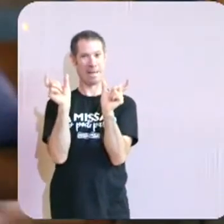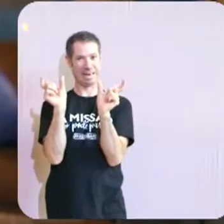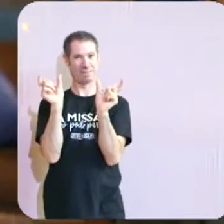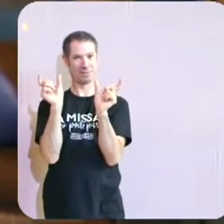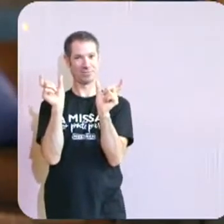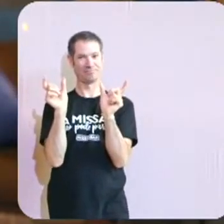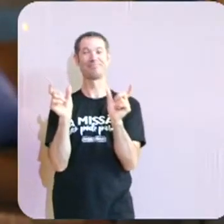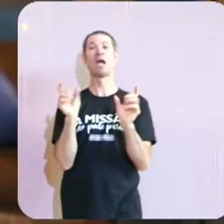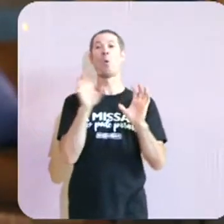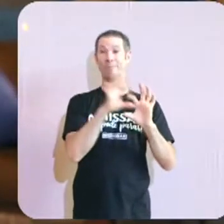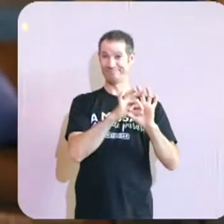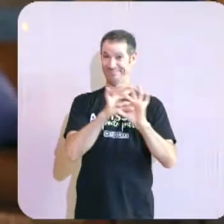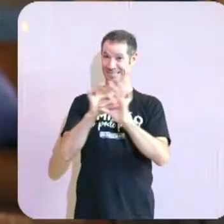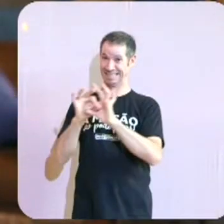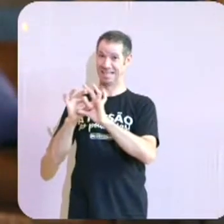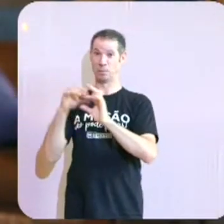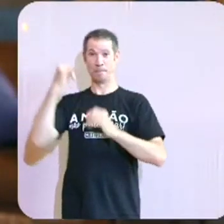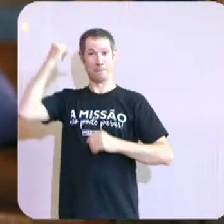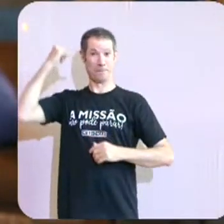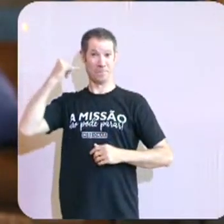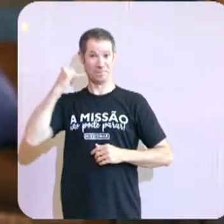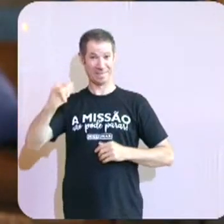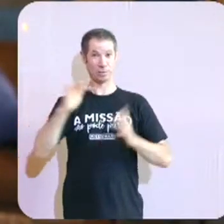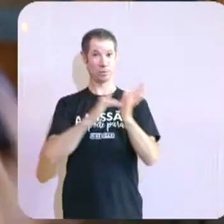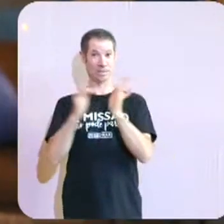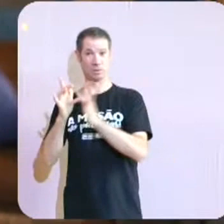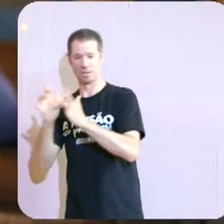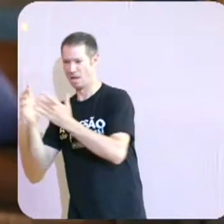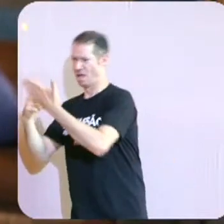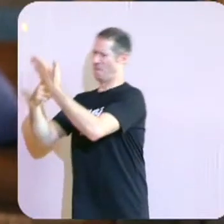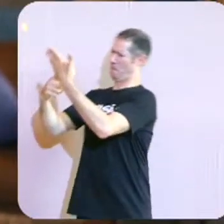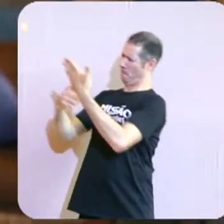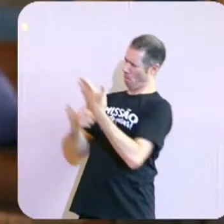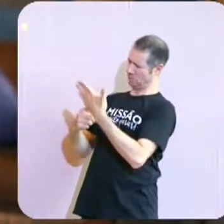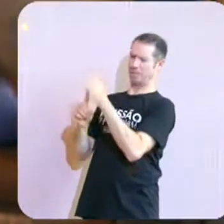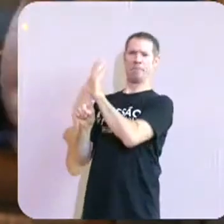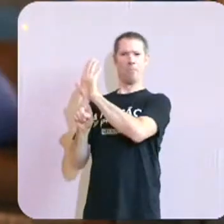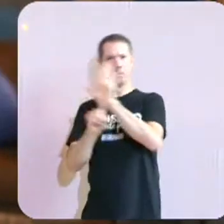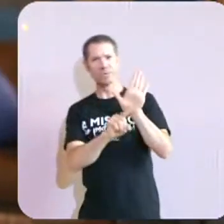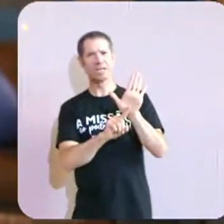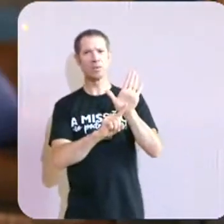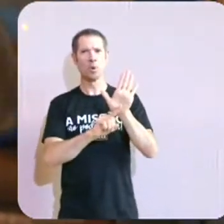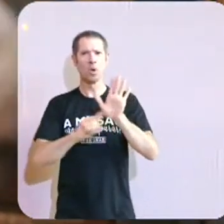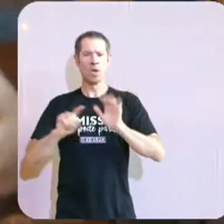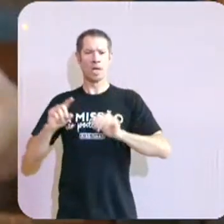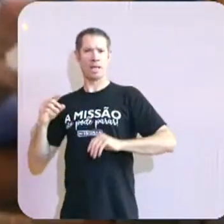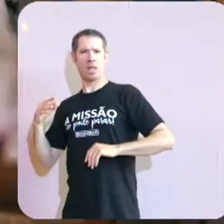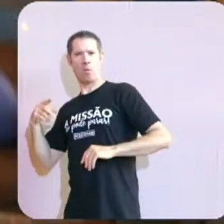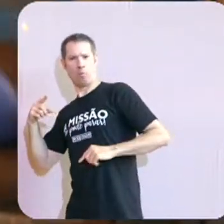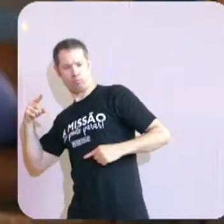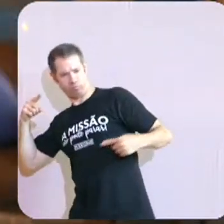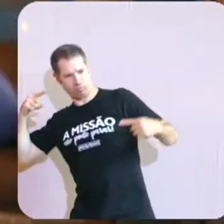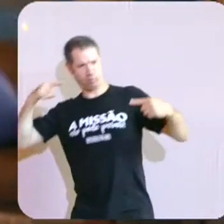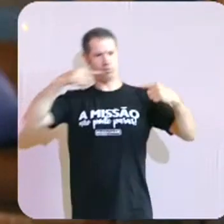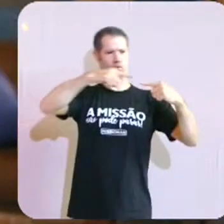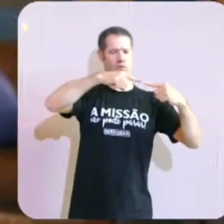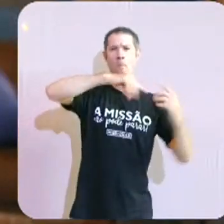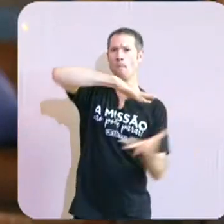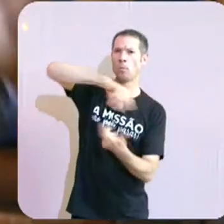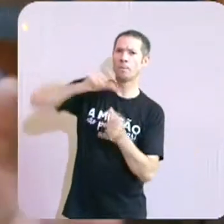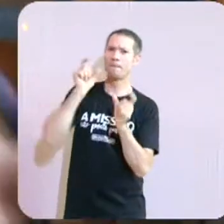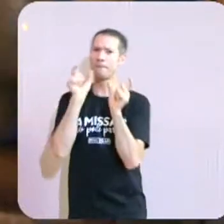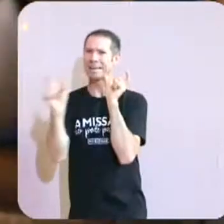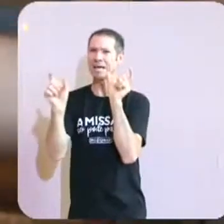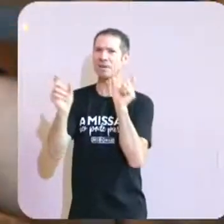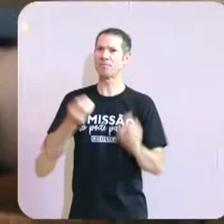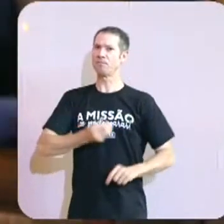texto profético de Jesus, mostrando para nós a defesa de que o Evangelho do Reino alcançará o mundo por meio de palavras, mas também por meio de